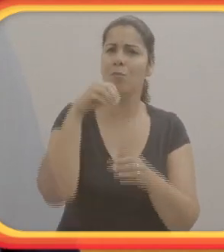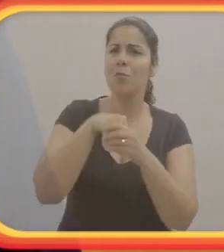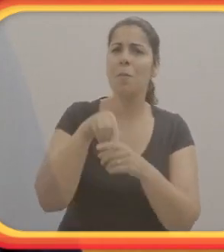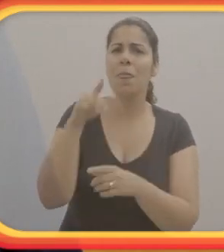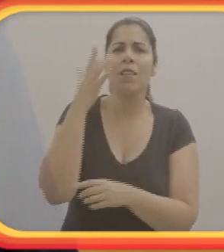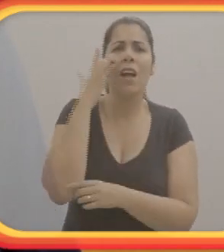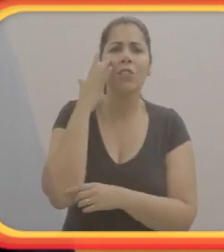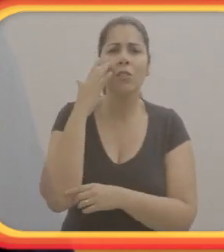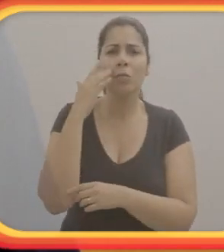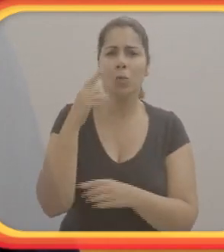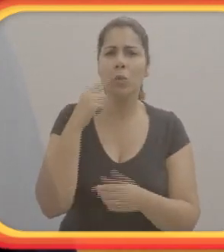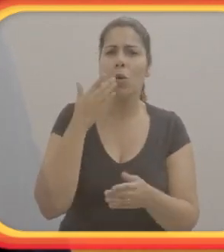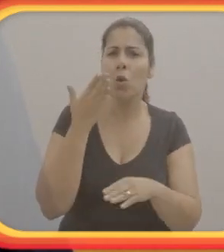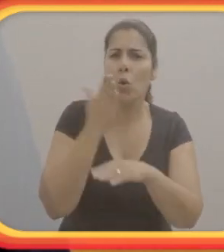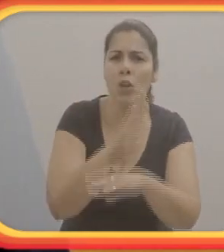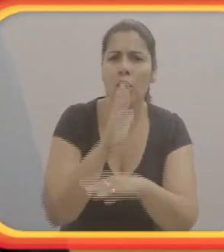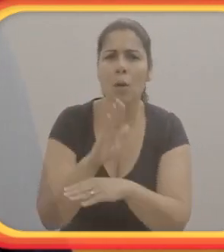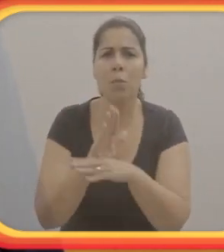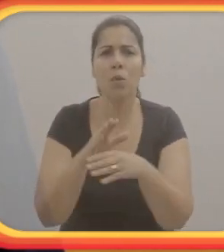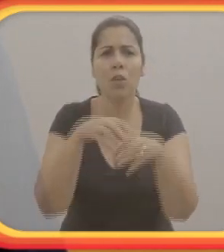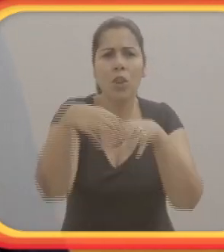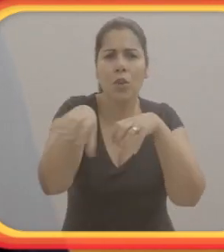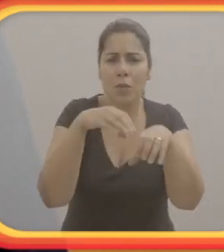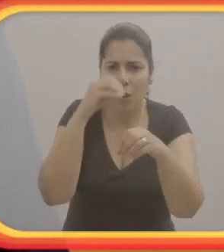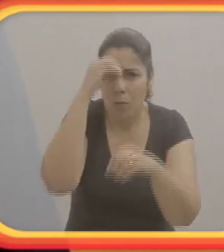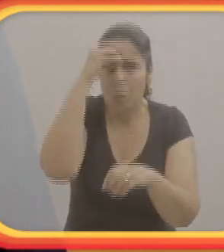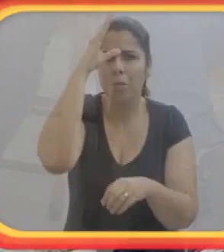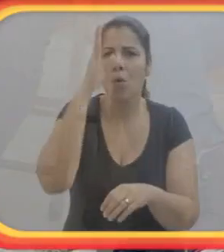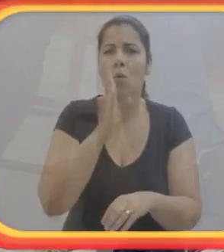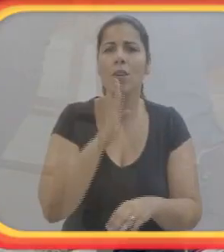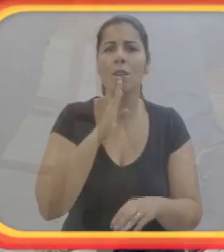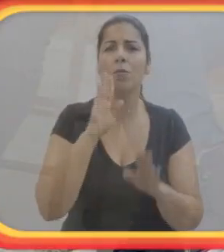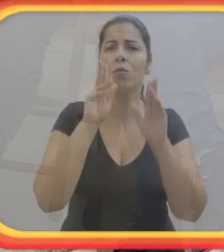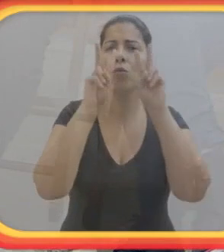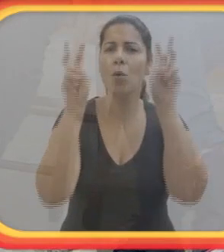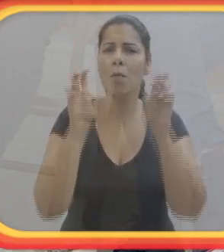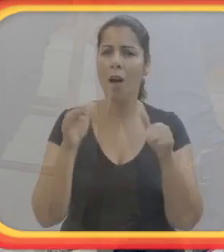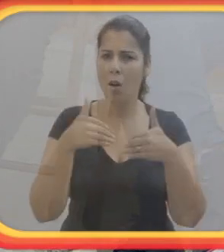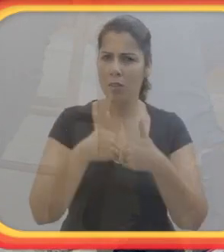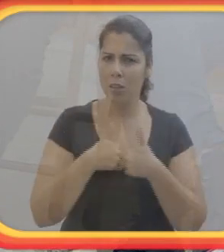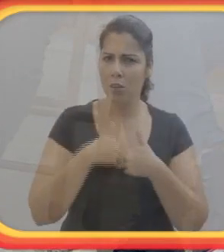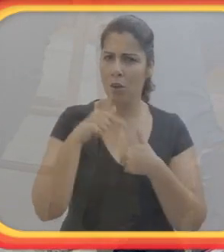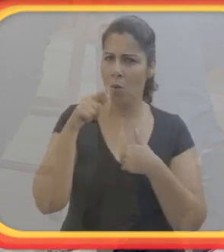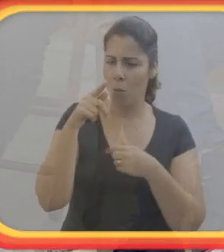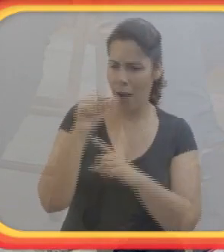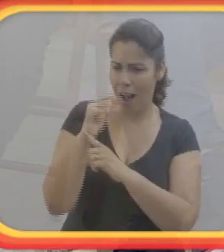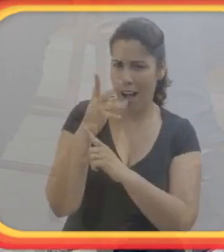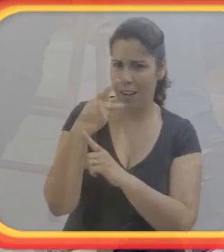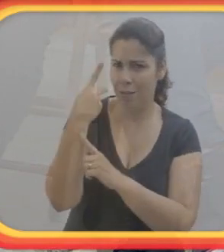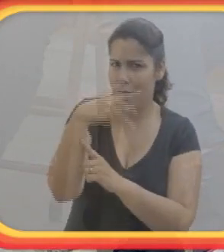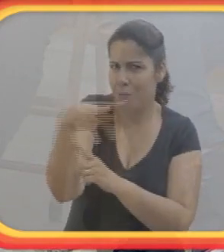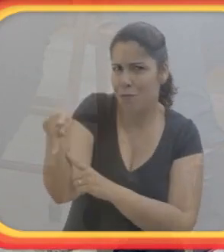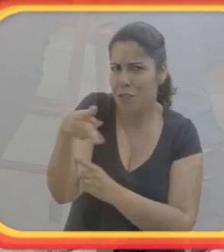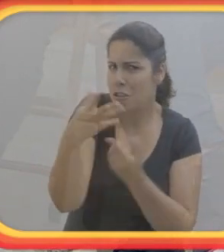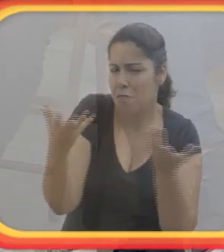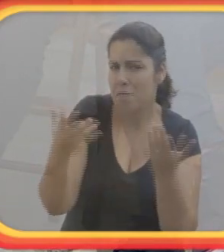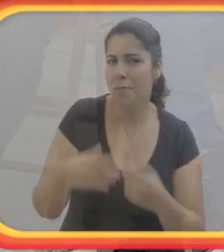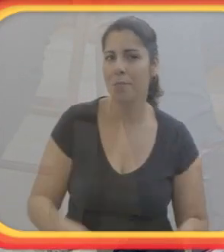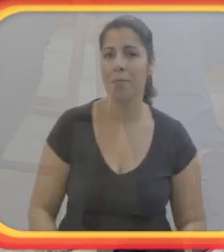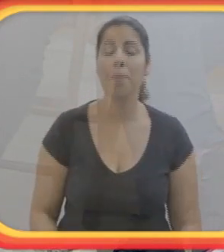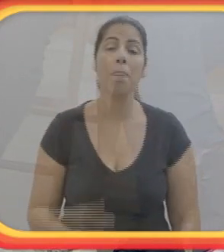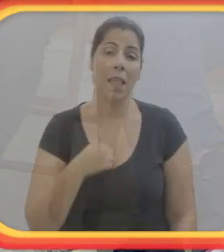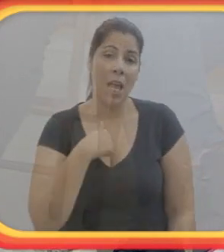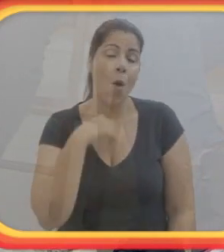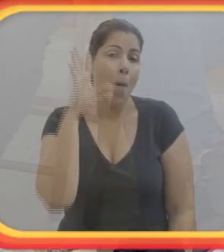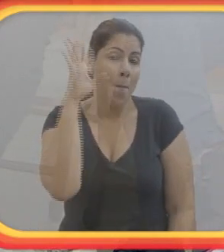né, conhecimento sobre o autismo através da arte de vocês? Eu penso, Juliana, que é